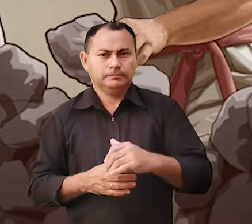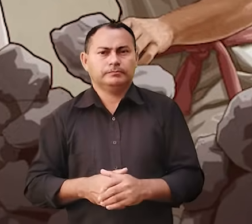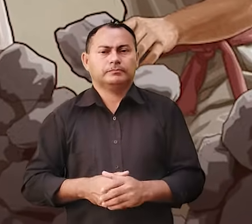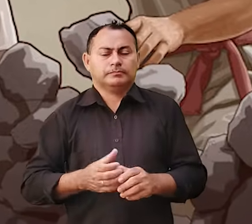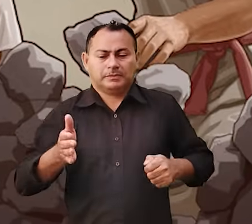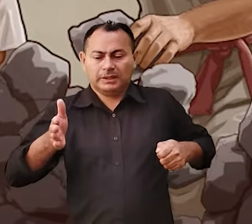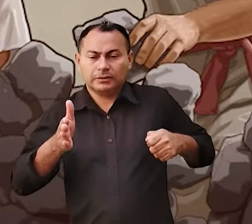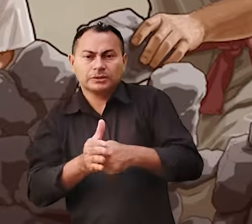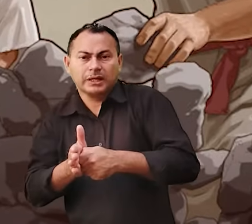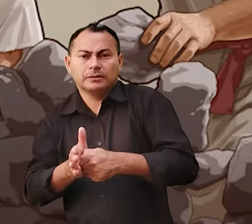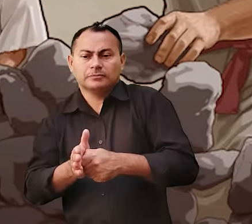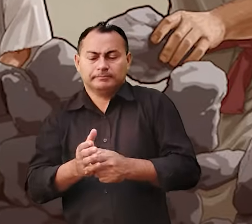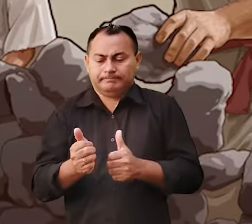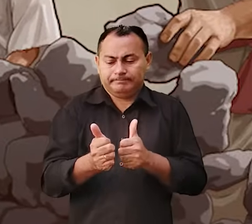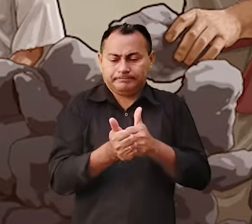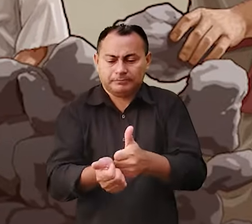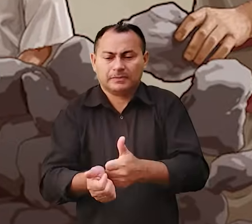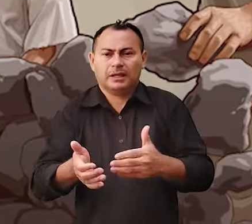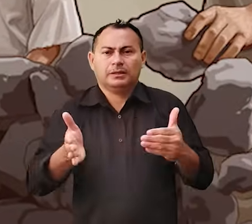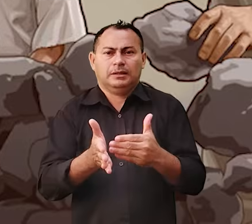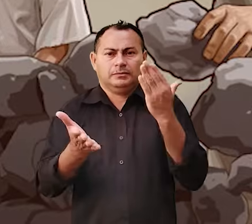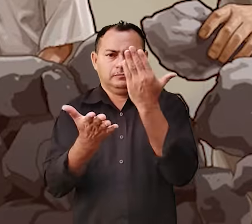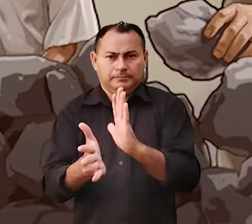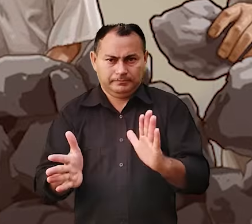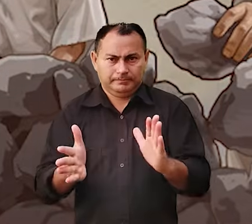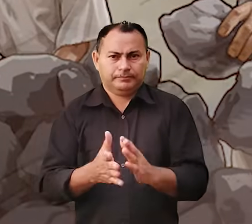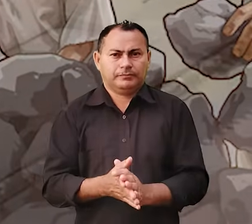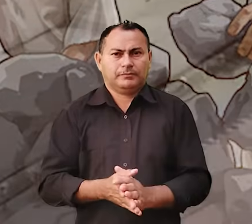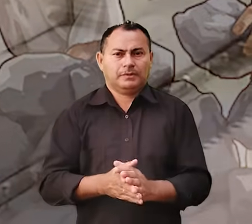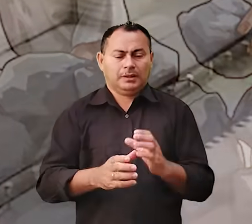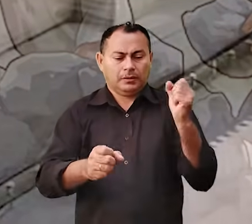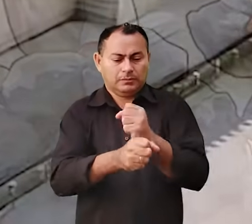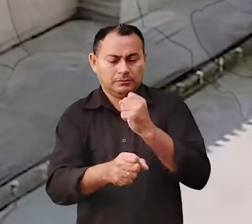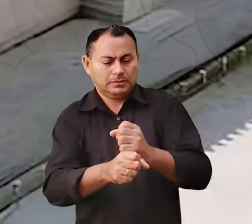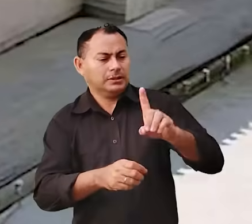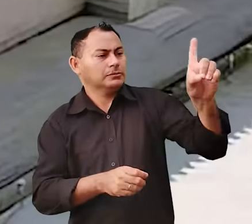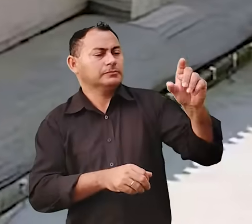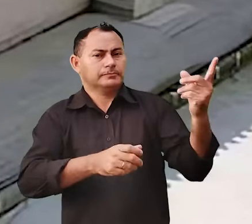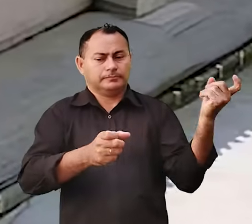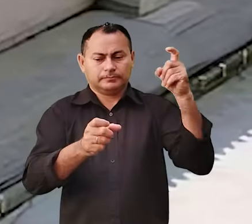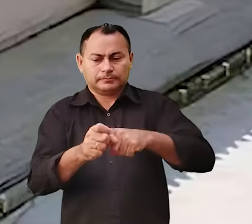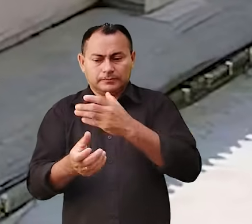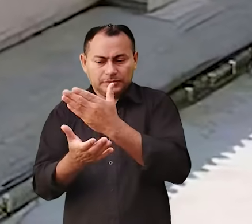profetas era denunciar aquela perseguição até que ela acabasse, e a obra de Deus